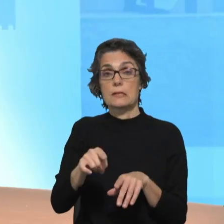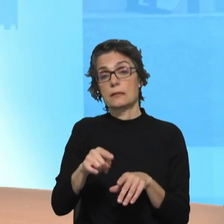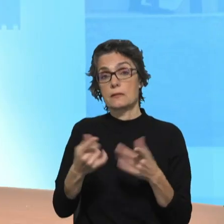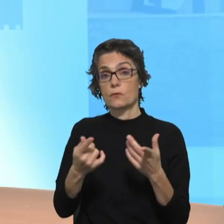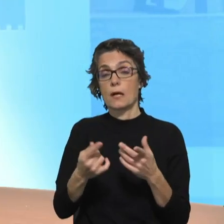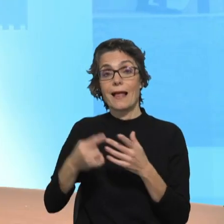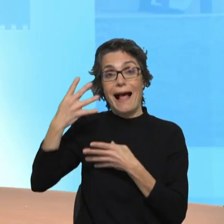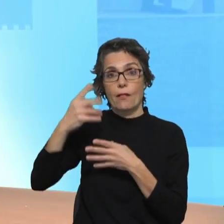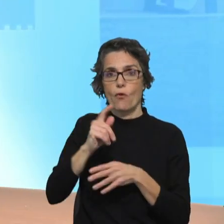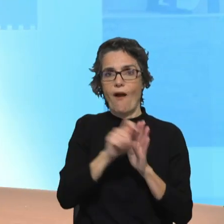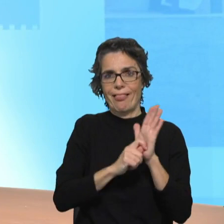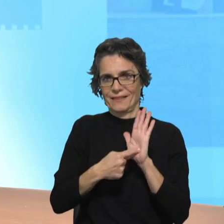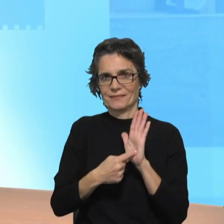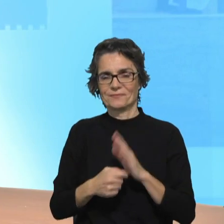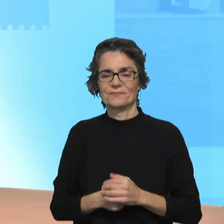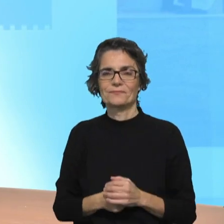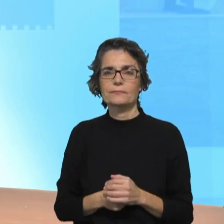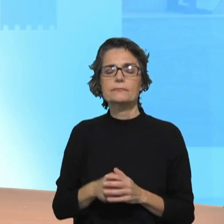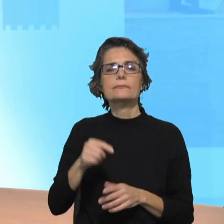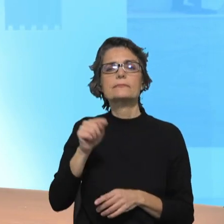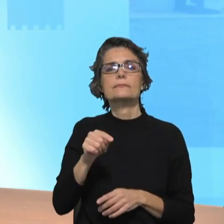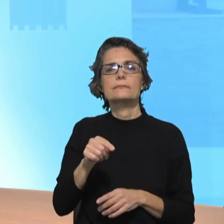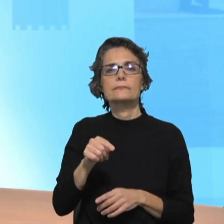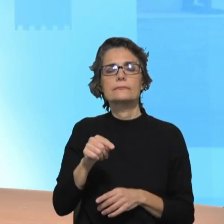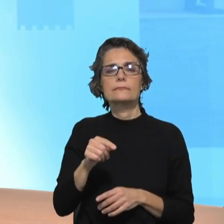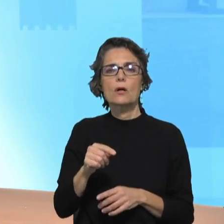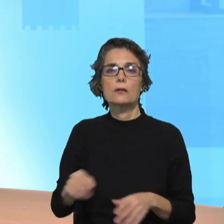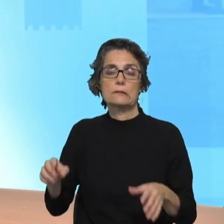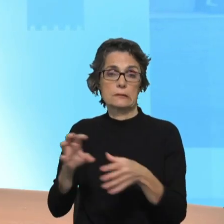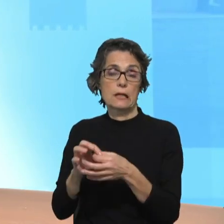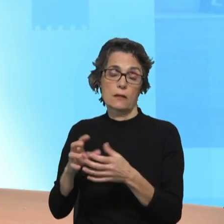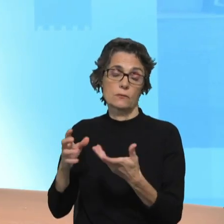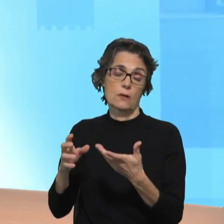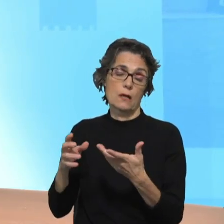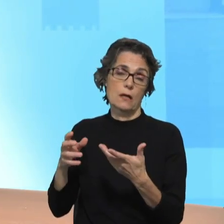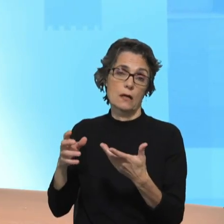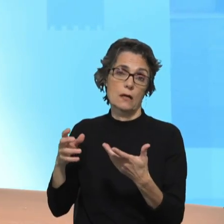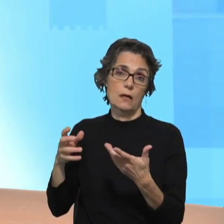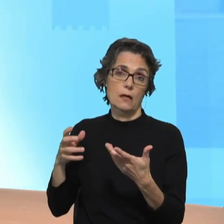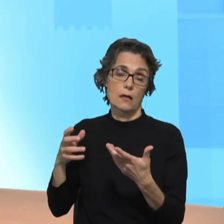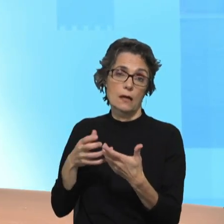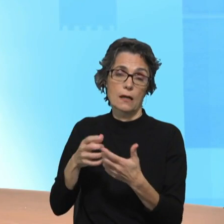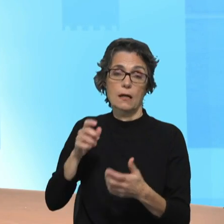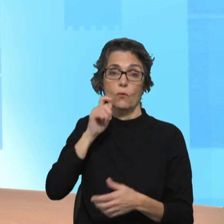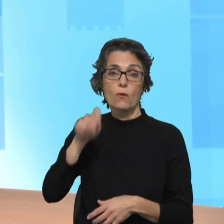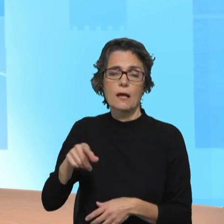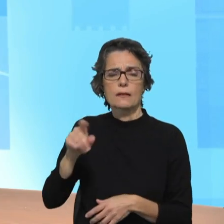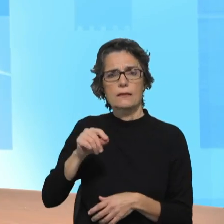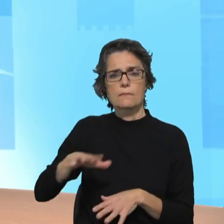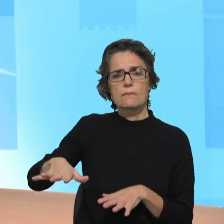Ainda neste contexto de guerra, e a pensar na Ucrânia, a pensar sobretudo no Médio Oriente, na Terra Santa,